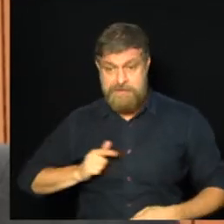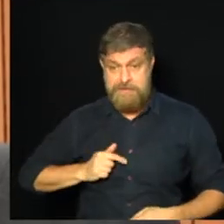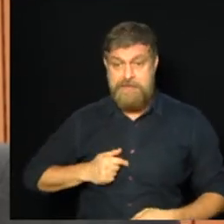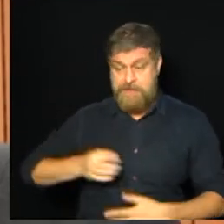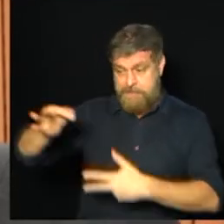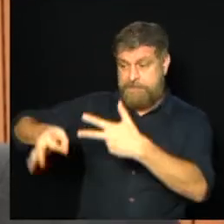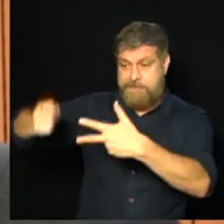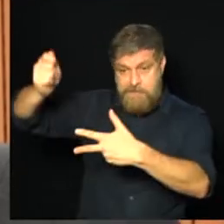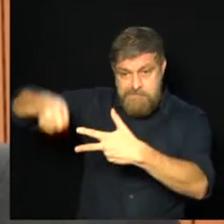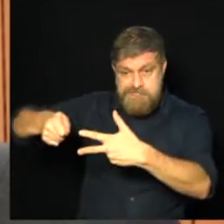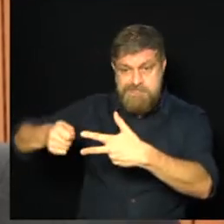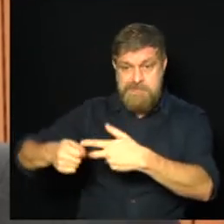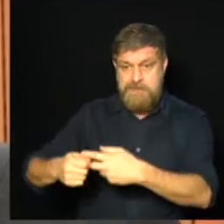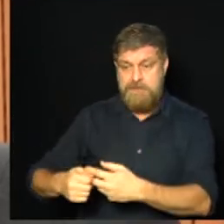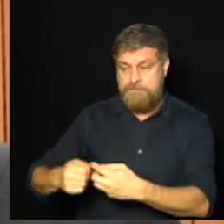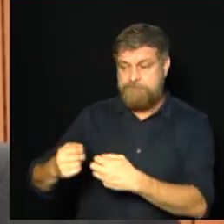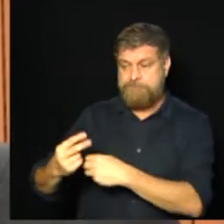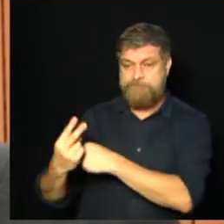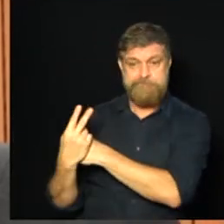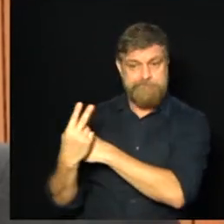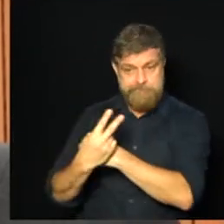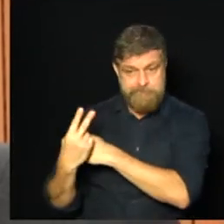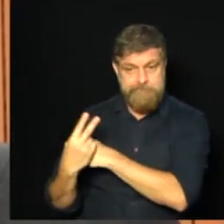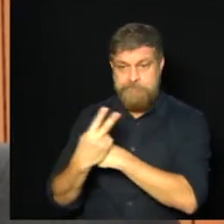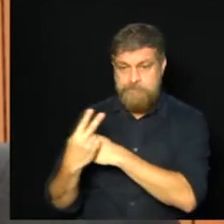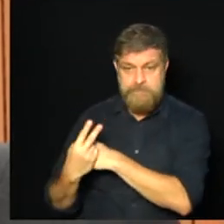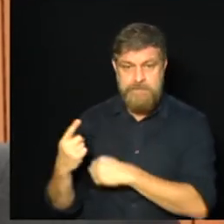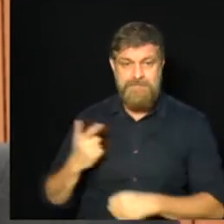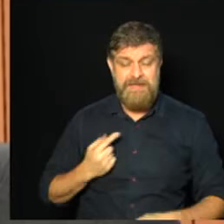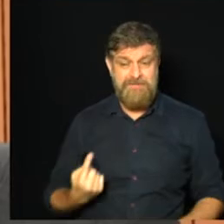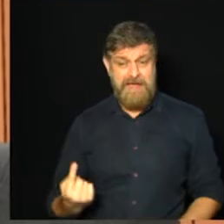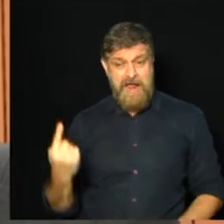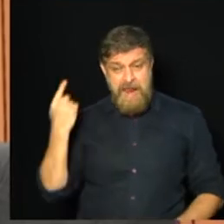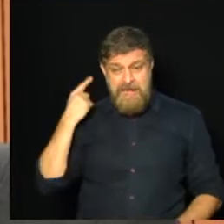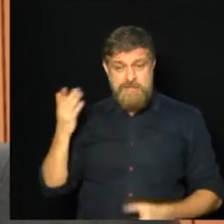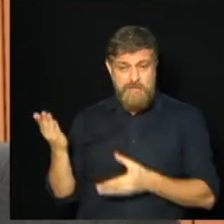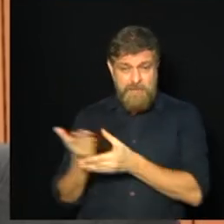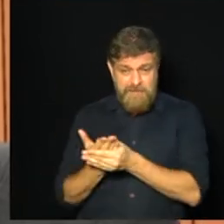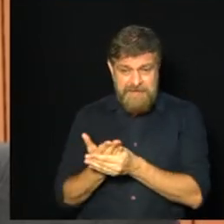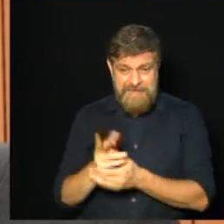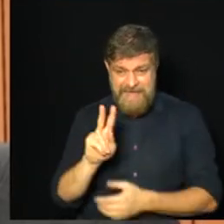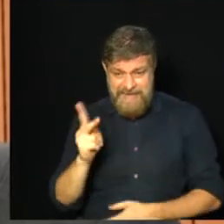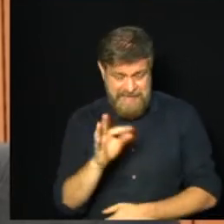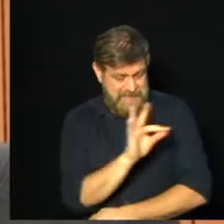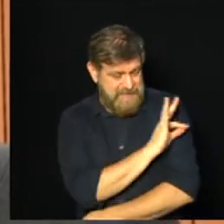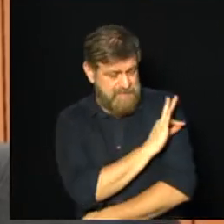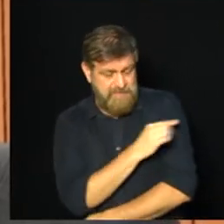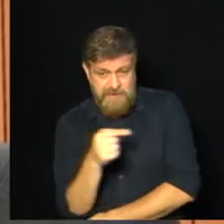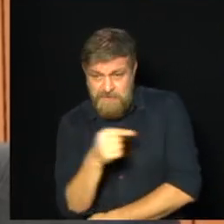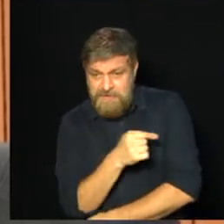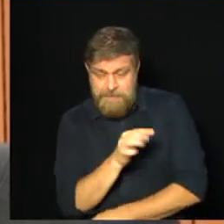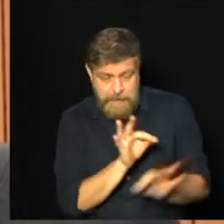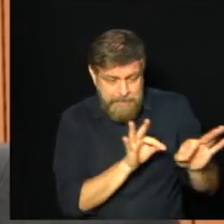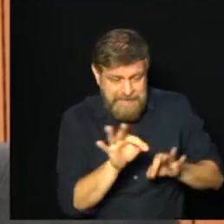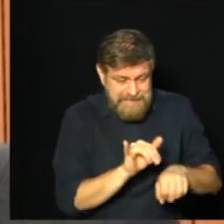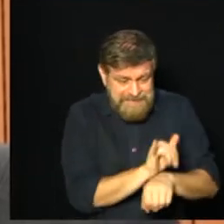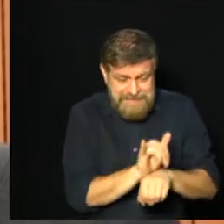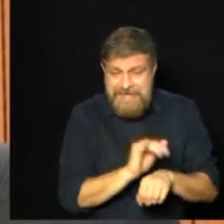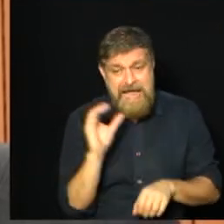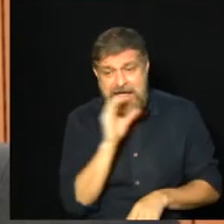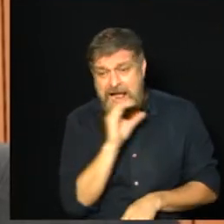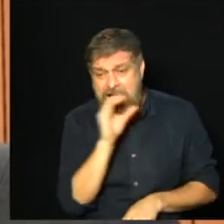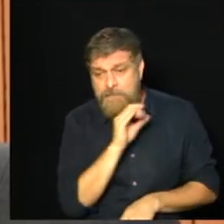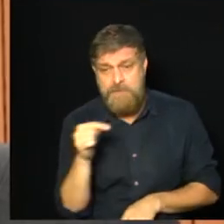Então, como tinha um projeto antigo, e isso teve algum contratempo junto ao RH da Prefeitura, e está tendo que ser replanejado, e pela